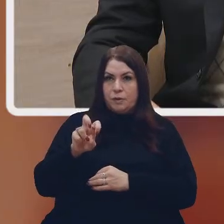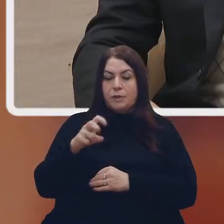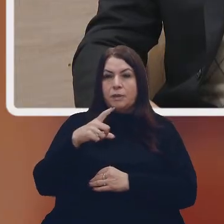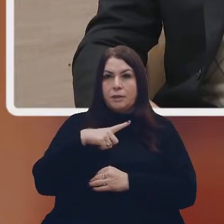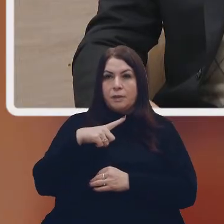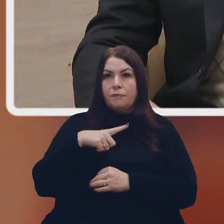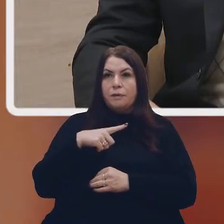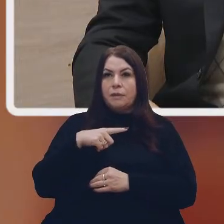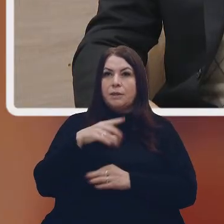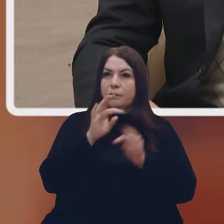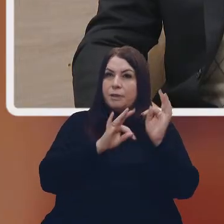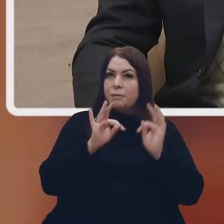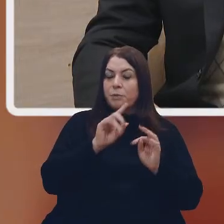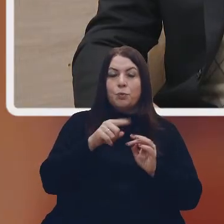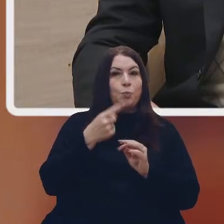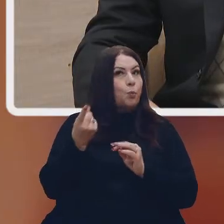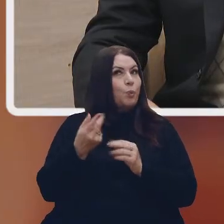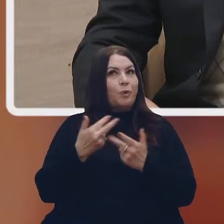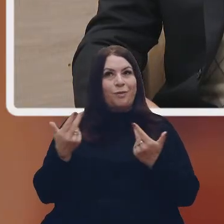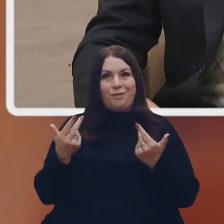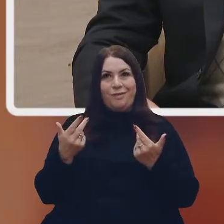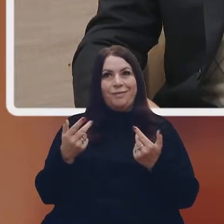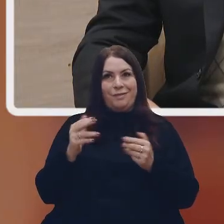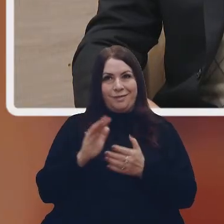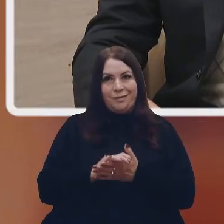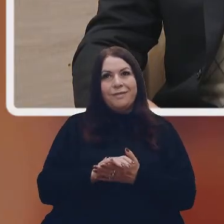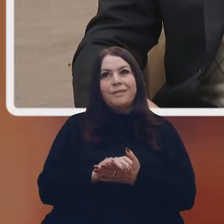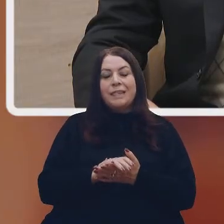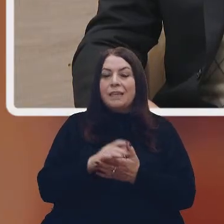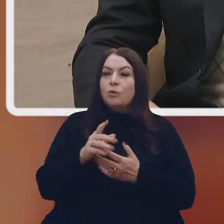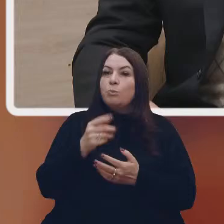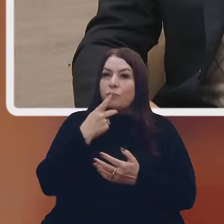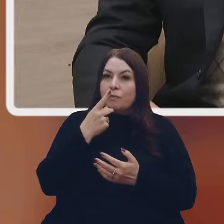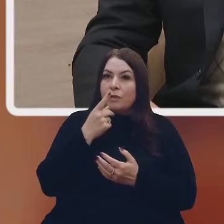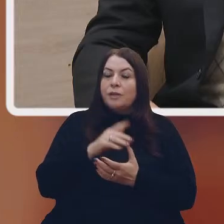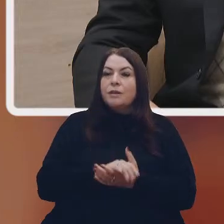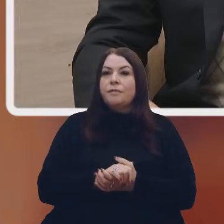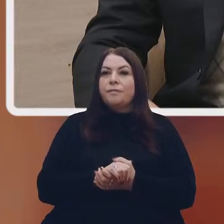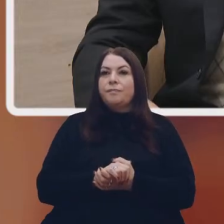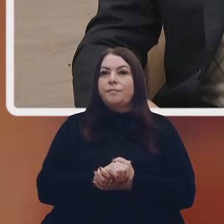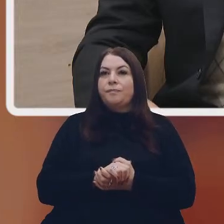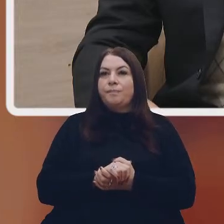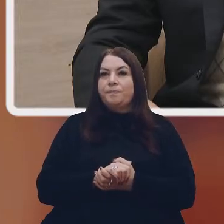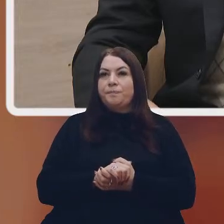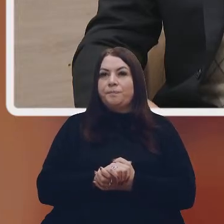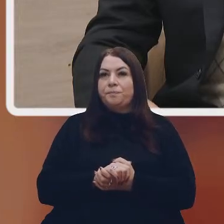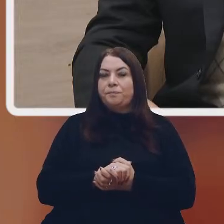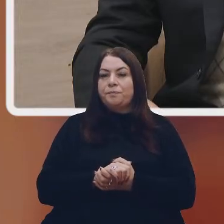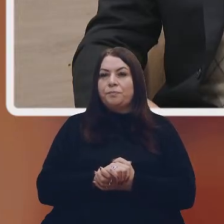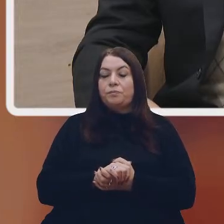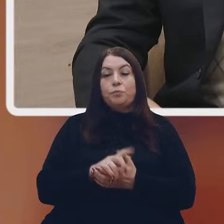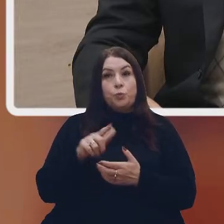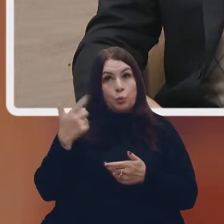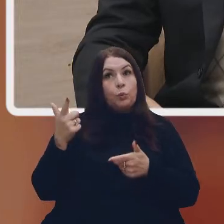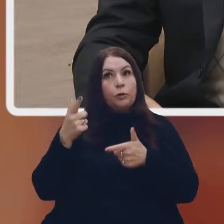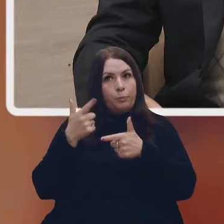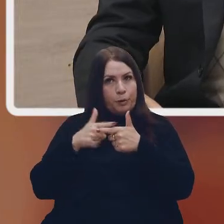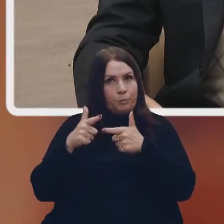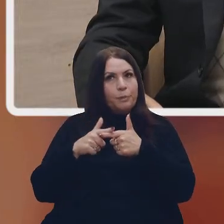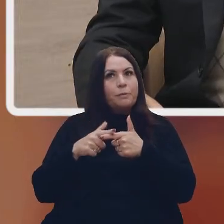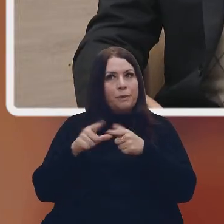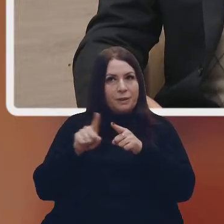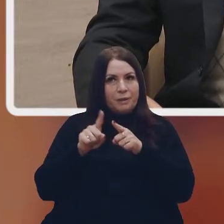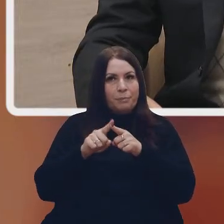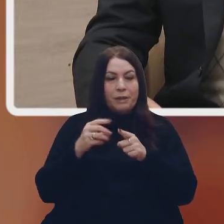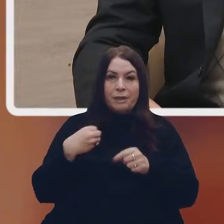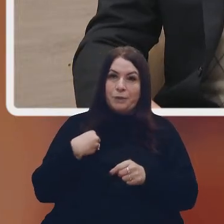eu estava sendo tratado de uma outra enfermidade. Então, assim, como eu disse, um outro grande problema, né,